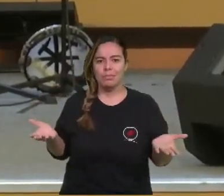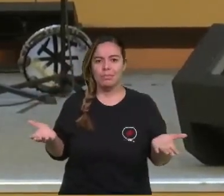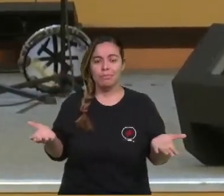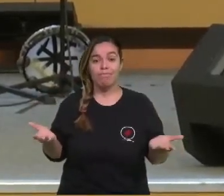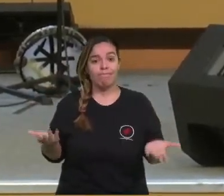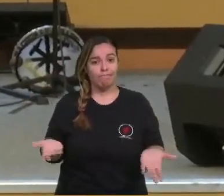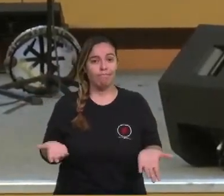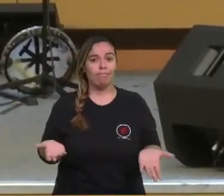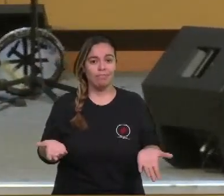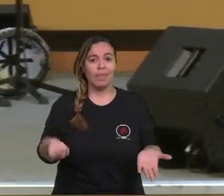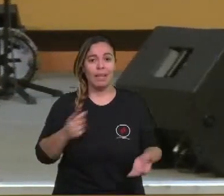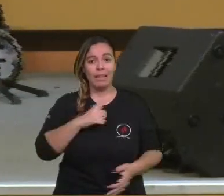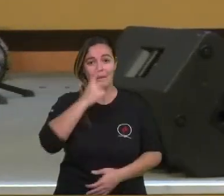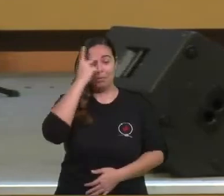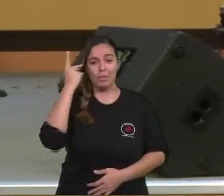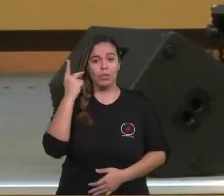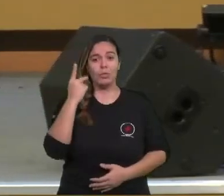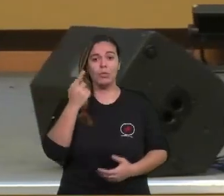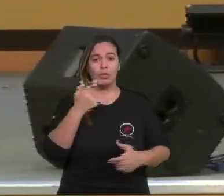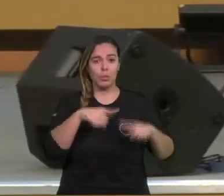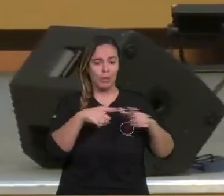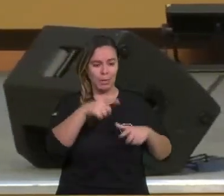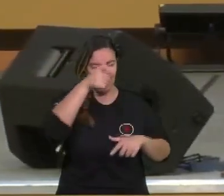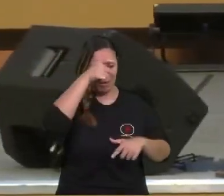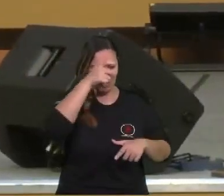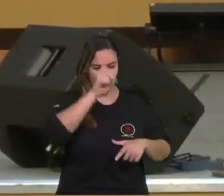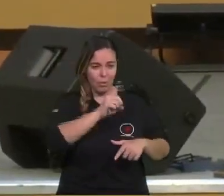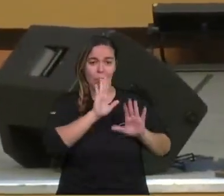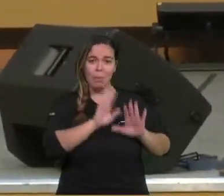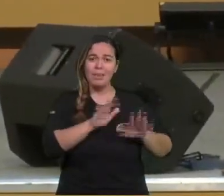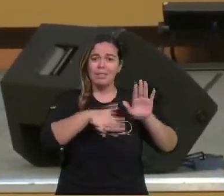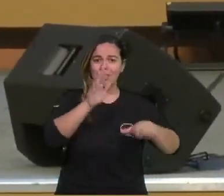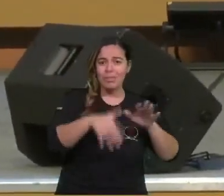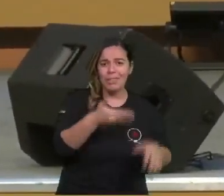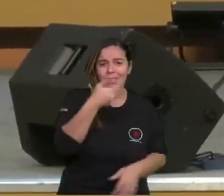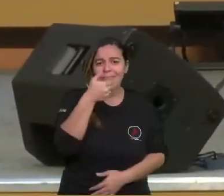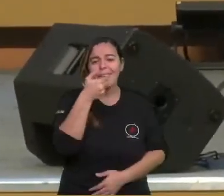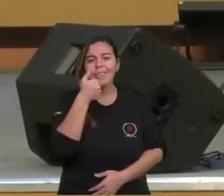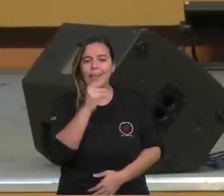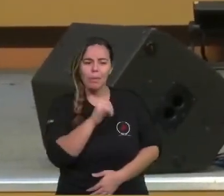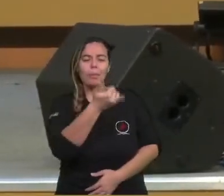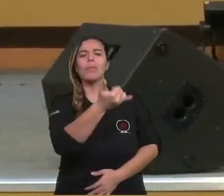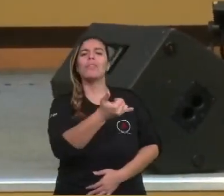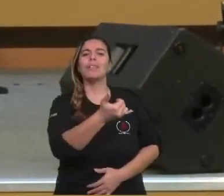tá certo? Tem gente que não serve, não trabalha pro diabo, mas faz uns freelance,